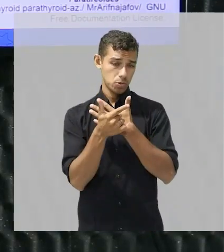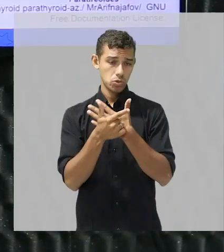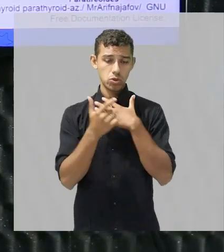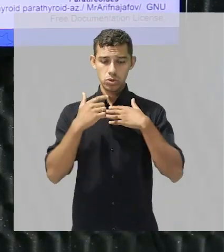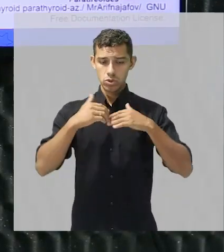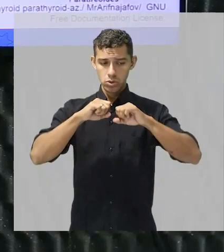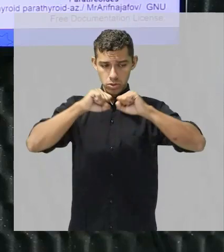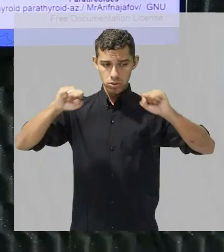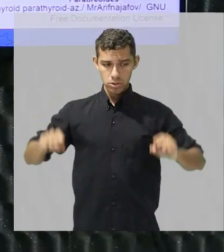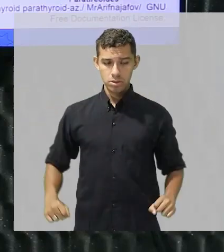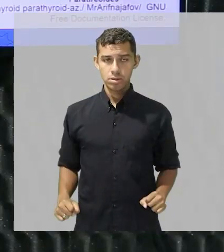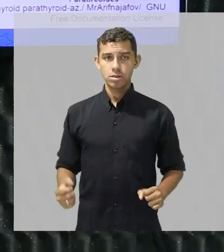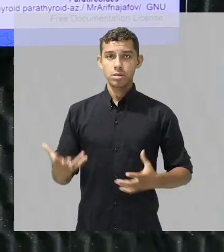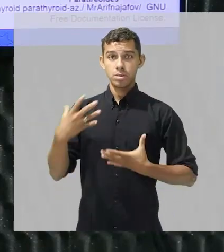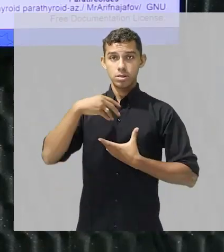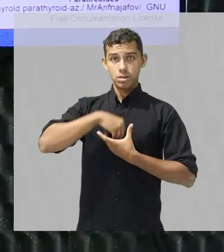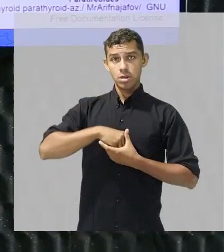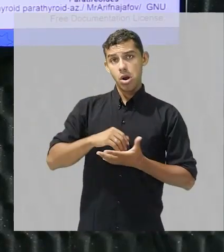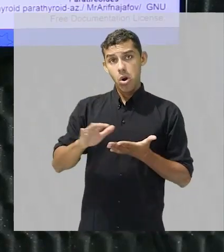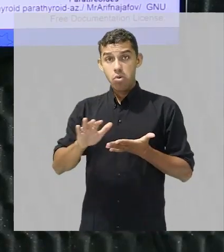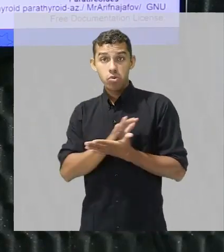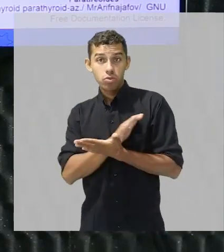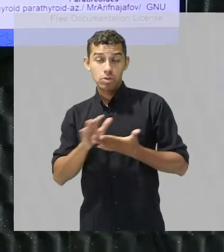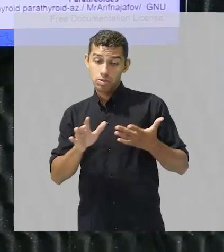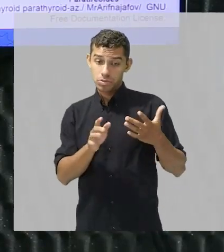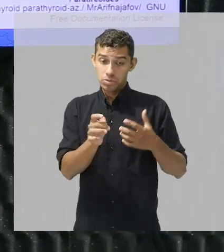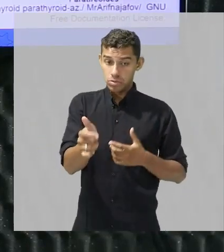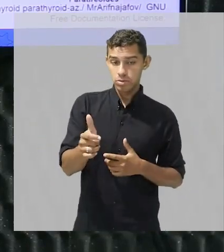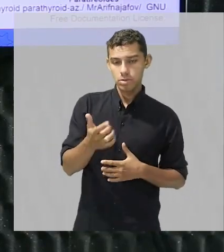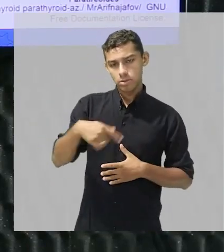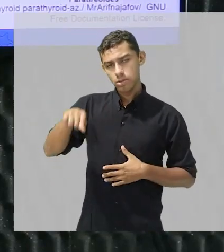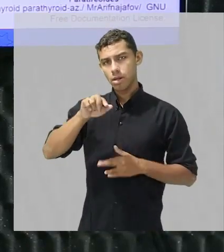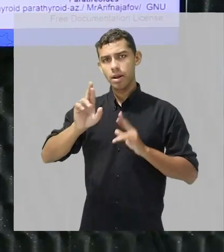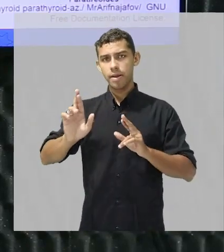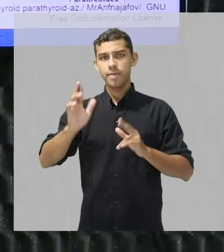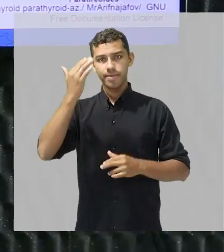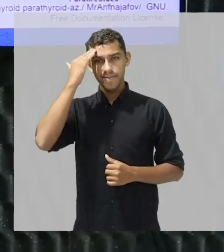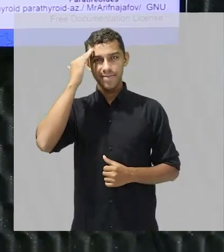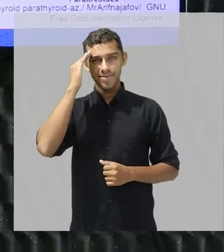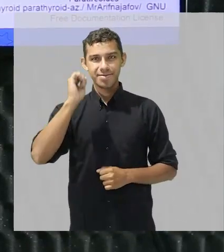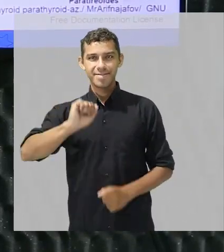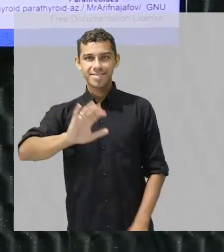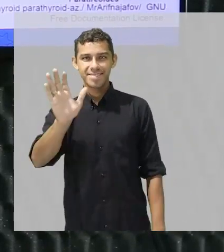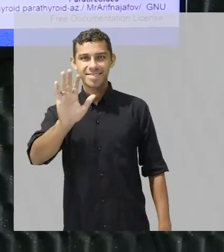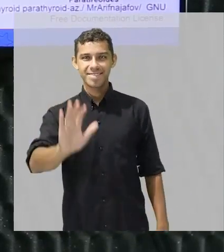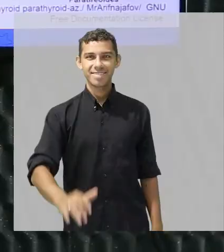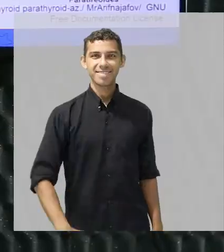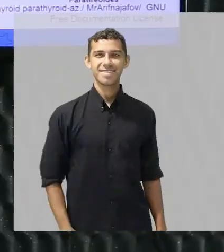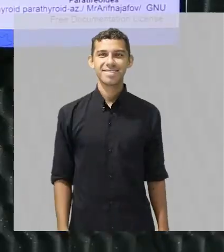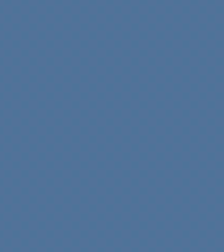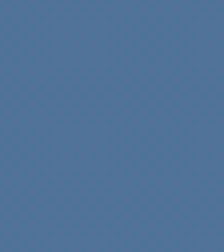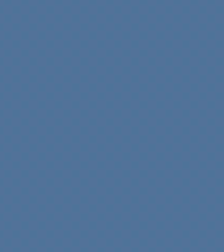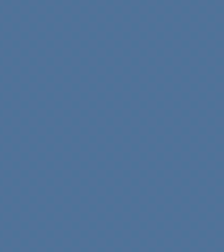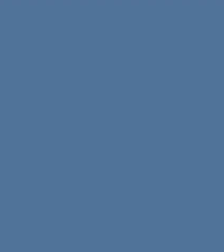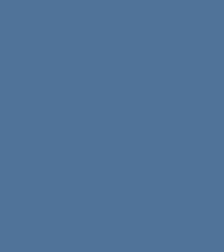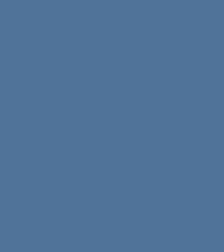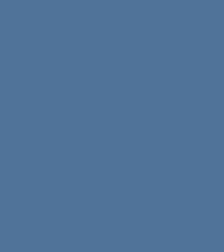sistema endócrino, a gente apresentou apenas algumas delas. Espero que vocês tenham entendido, pessoal. Até mais. Tchau, tchau.